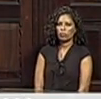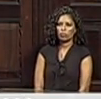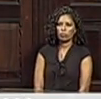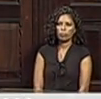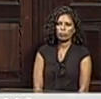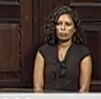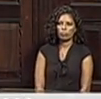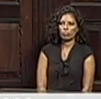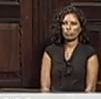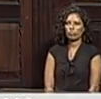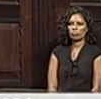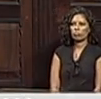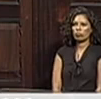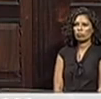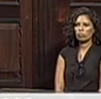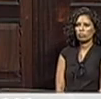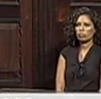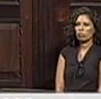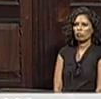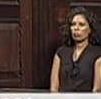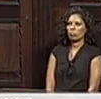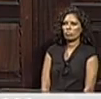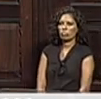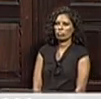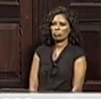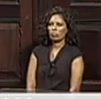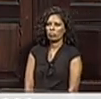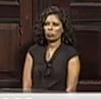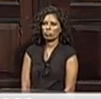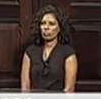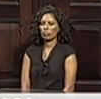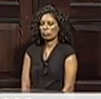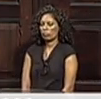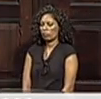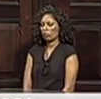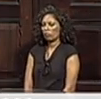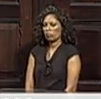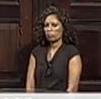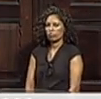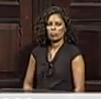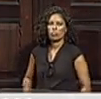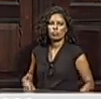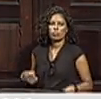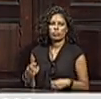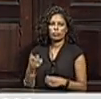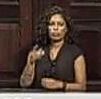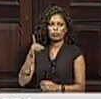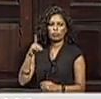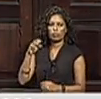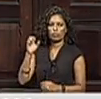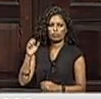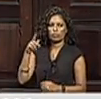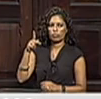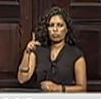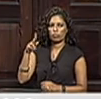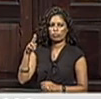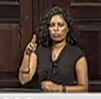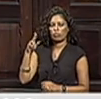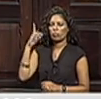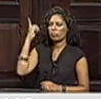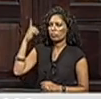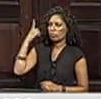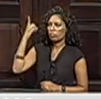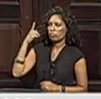Para encaminhar pelo PSOL. Pelo PSOL, o deputado Anderson Cleiton Nogueira. O PSOL vota sim nessa matéria,